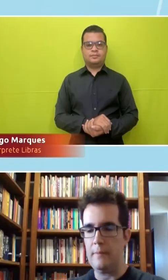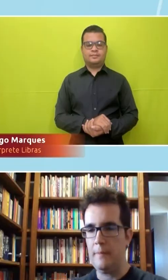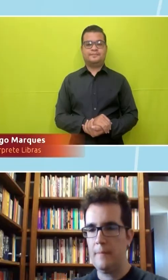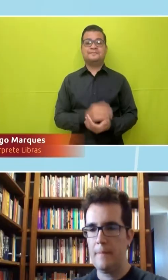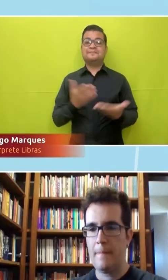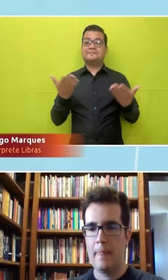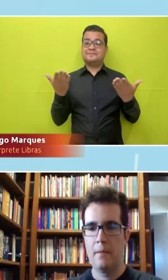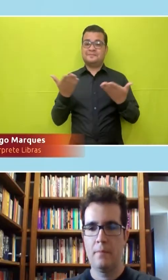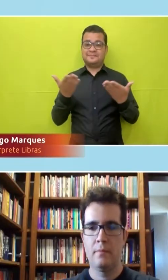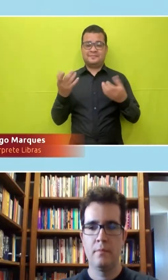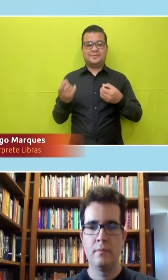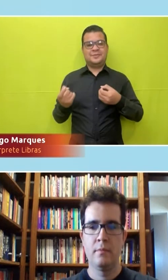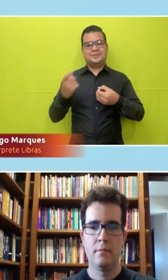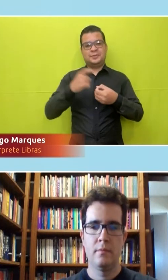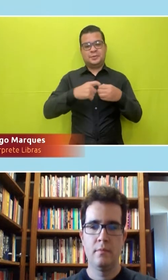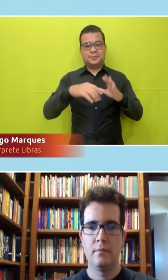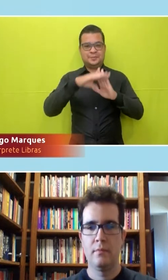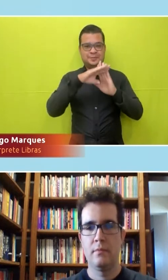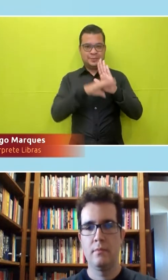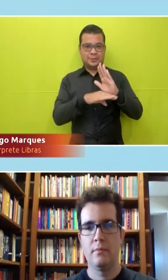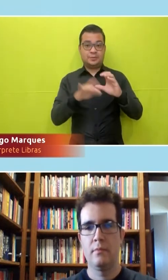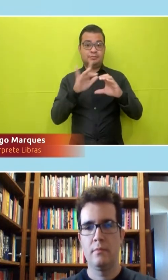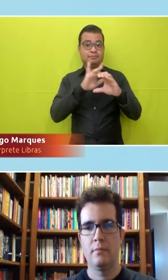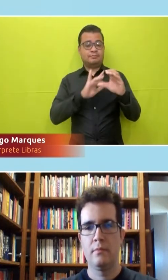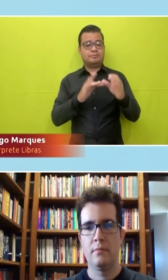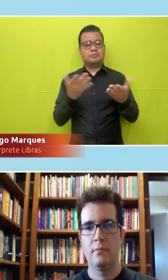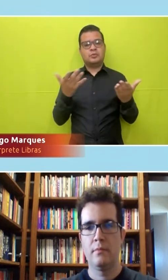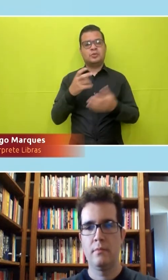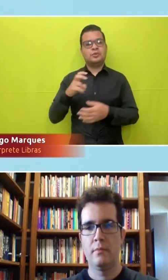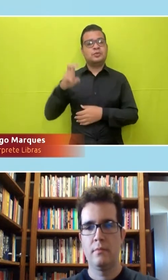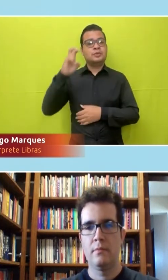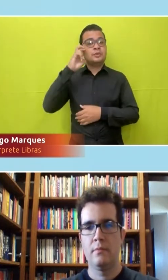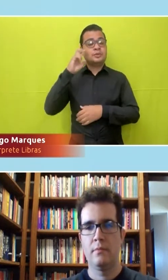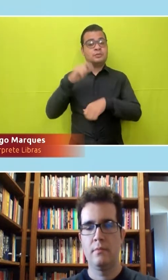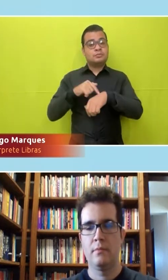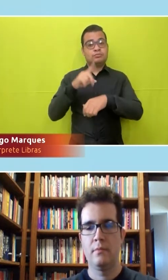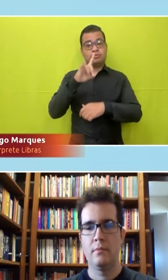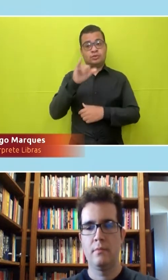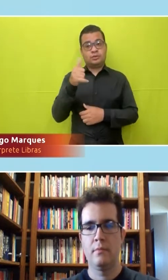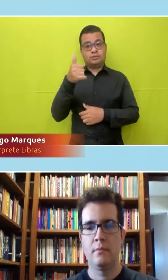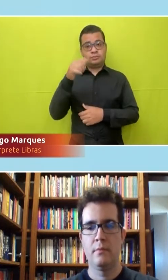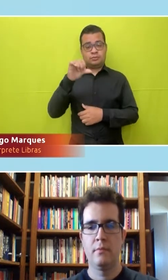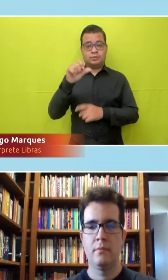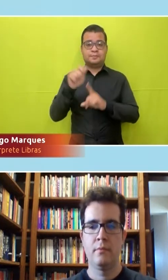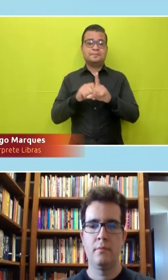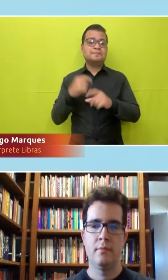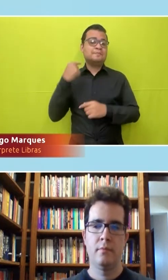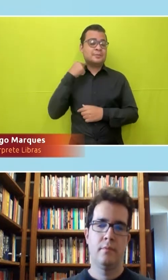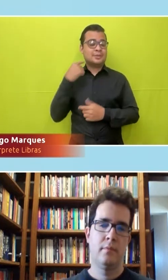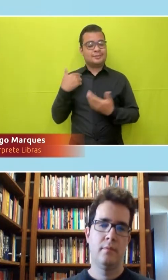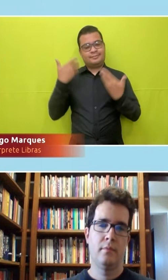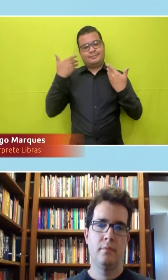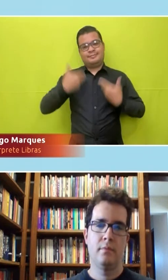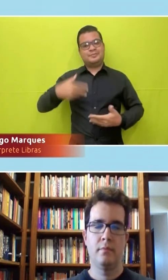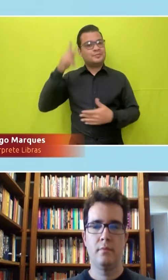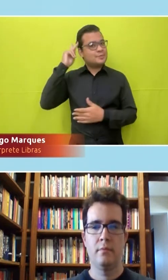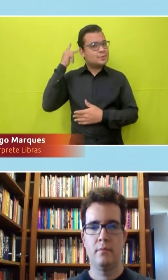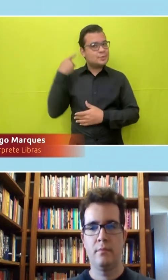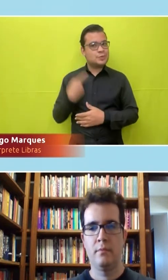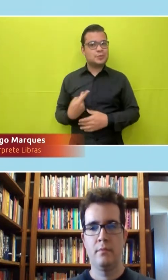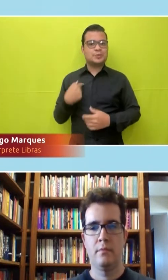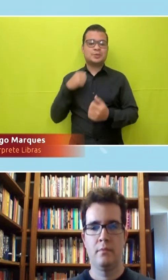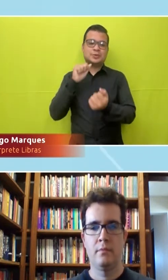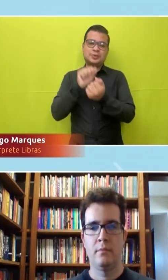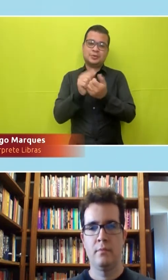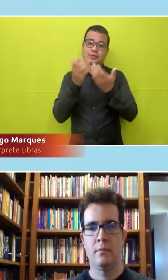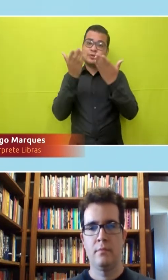Estamos de volta com Conexões dessa quinta-feira, 19 de maio. Lembrando que eu sou a Camila Maia e fico com vocês até daqui a